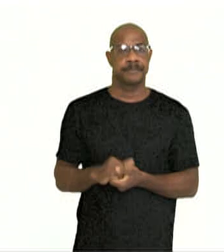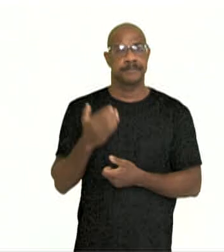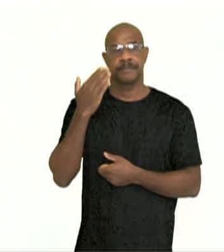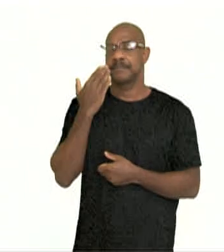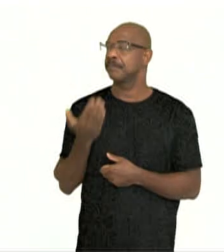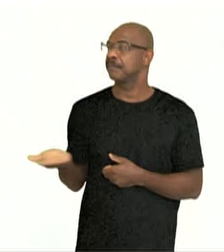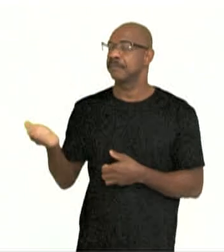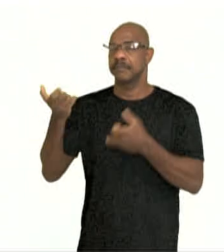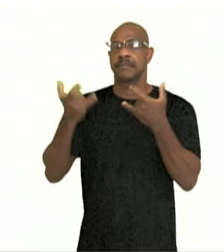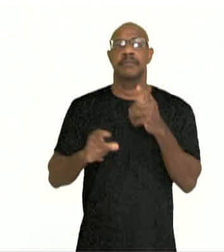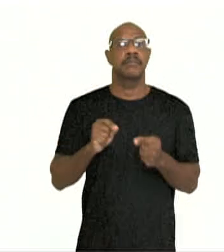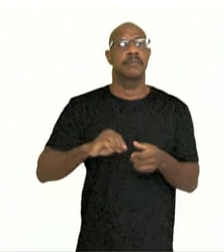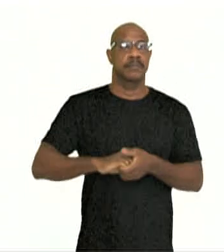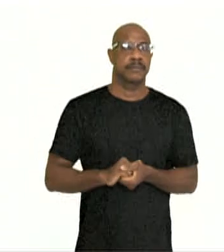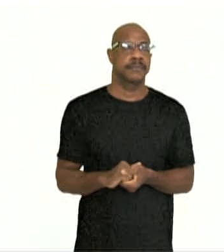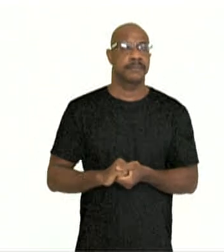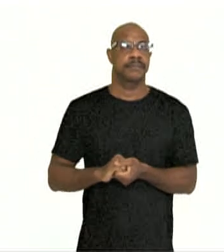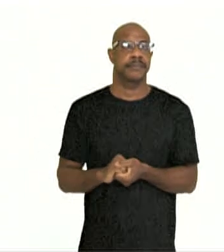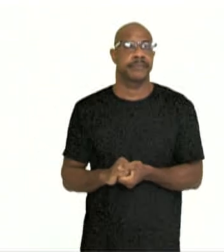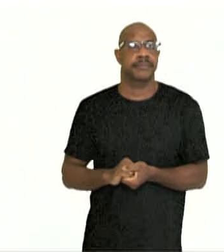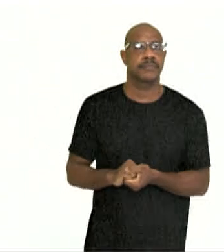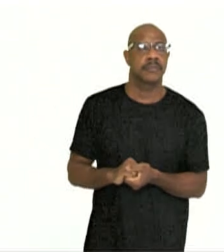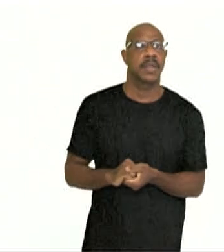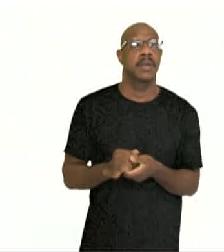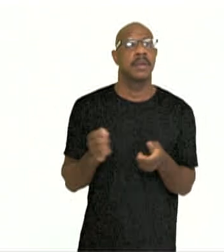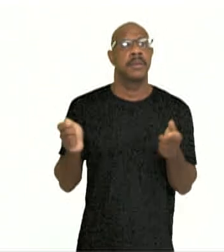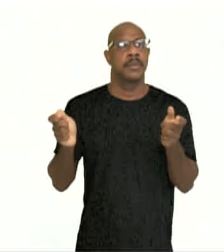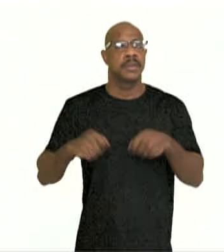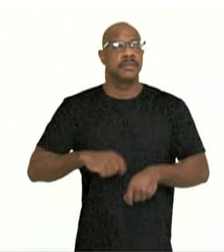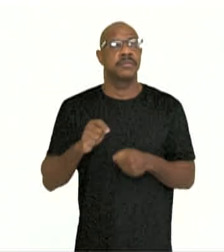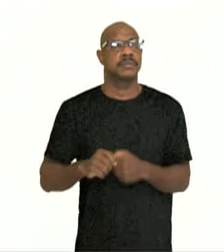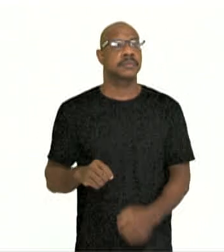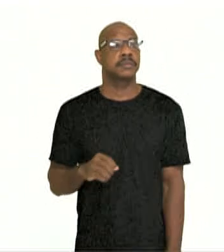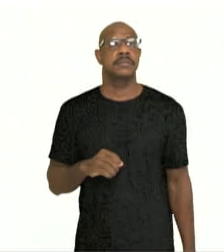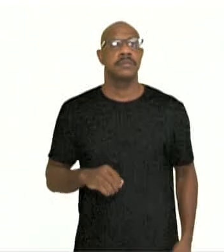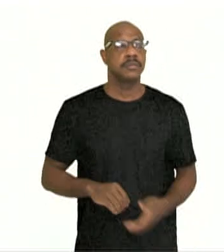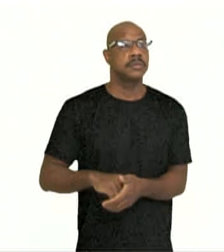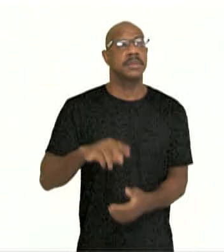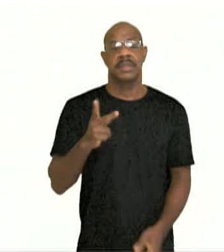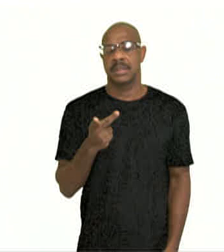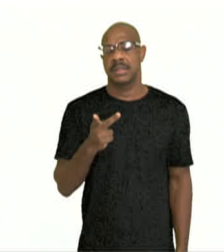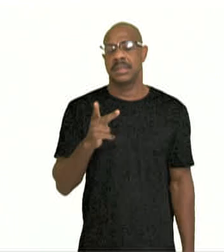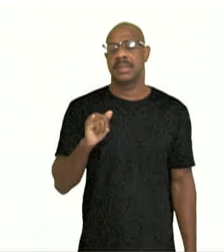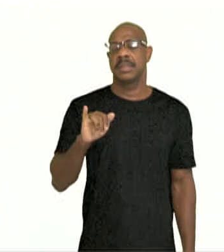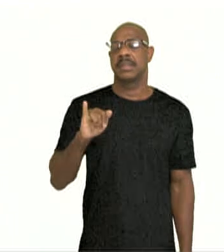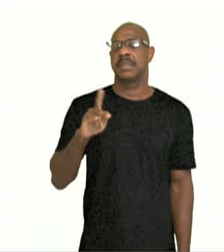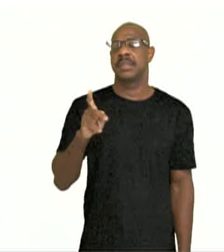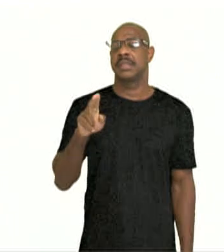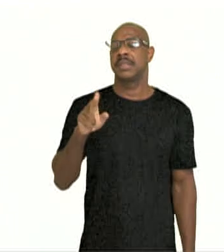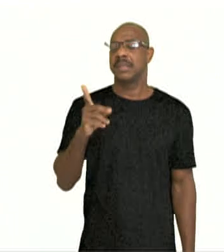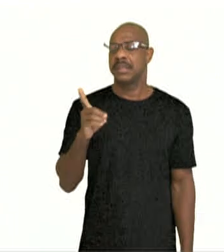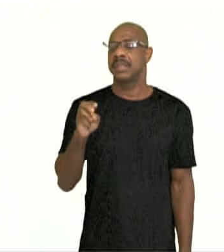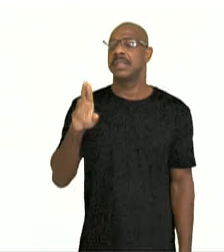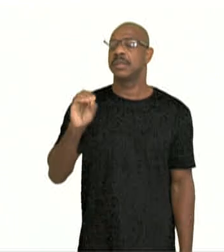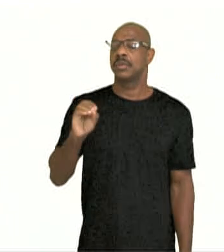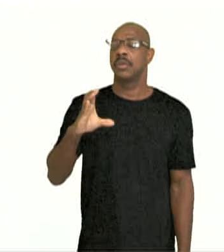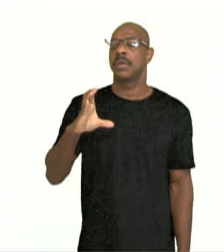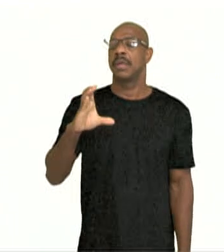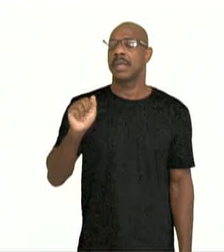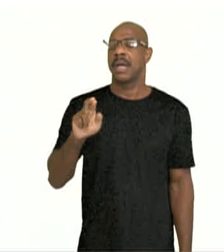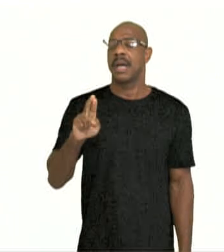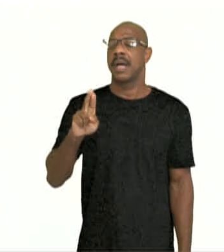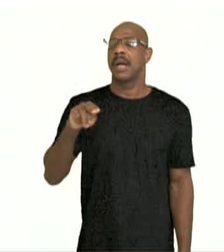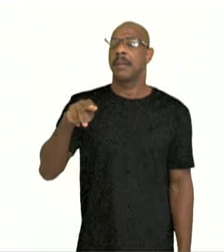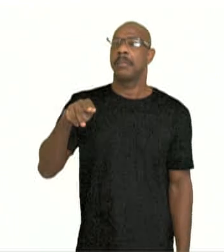vamos comentar é esta. Os hidrocarbonetos, em geral, eles têm um ponto de fusão e